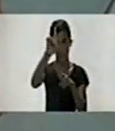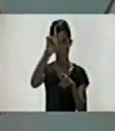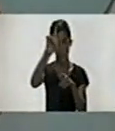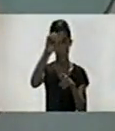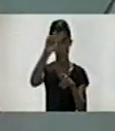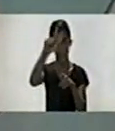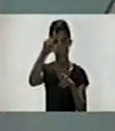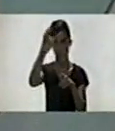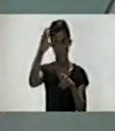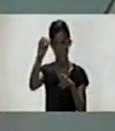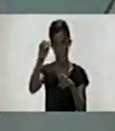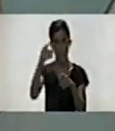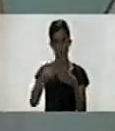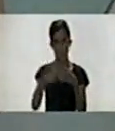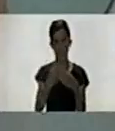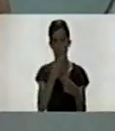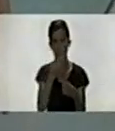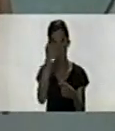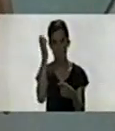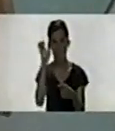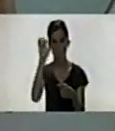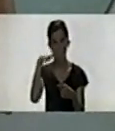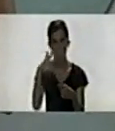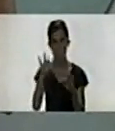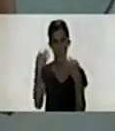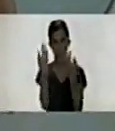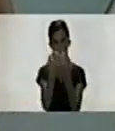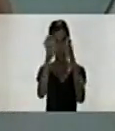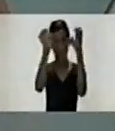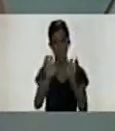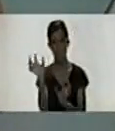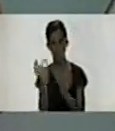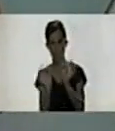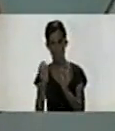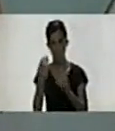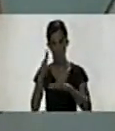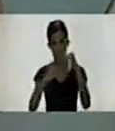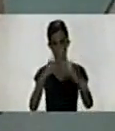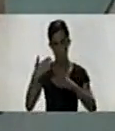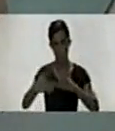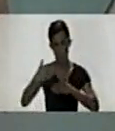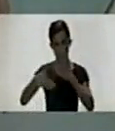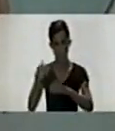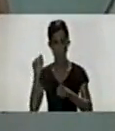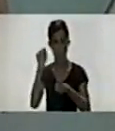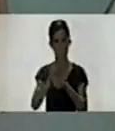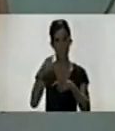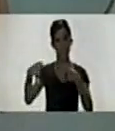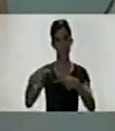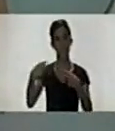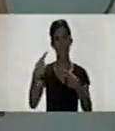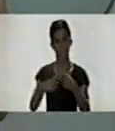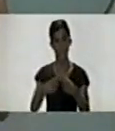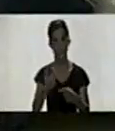Dr. Deodalto. Mas por que um homem de bem, com uma família estruturada, uma carreira de sucesso, resolveu entrar